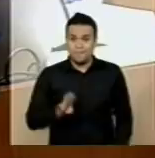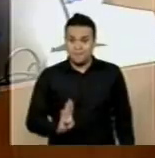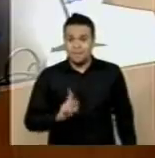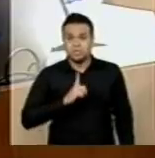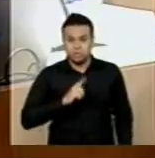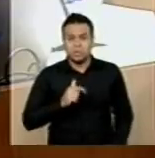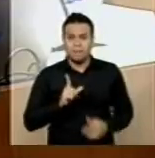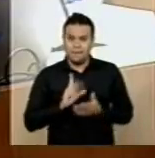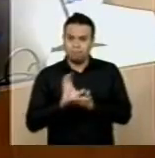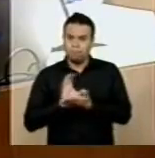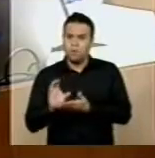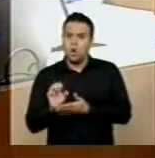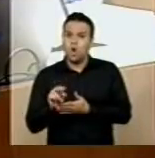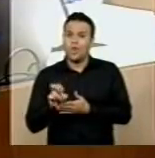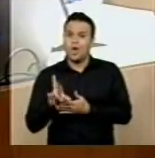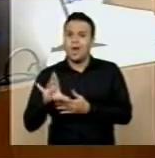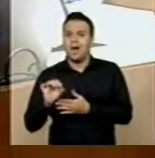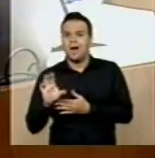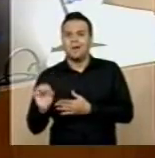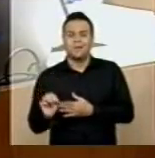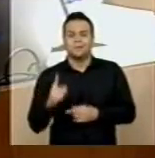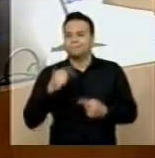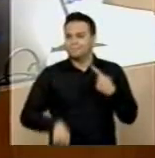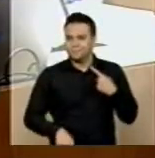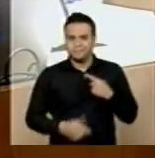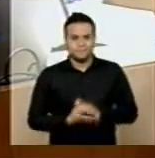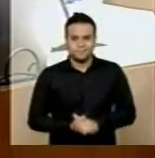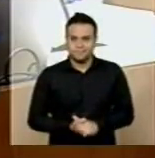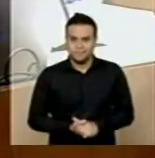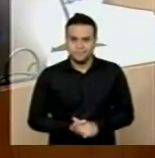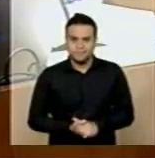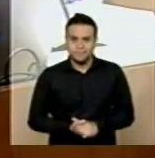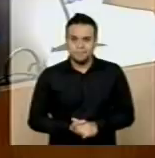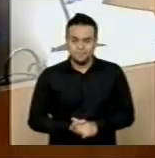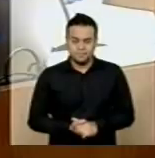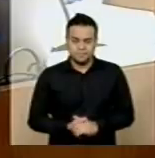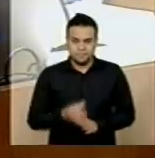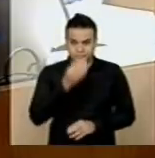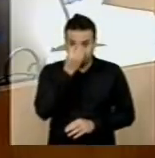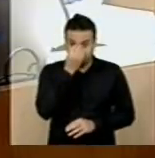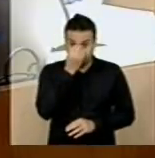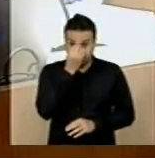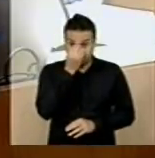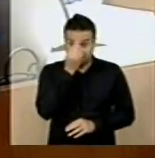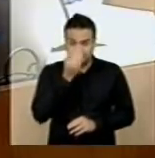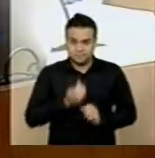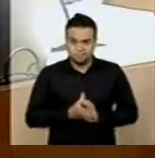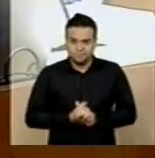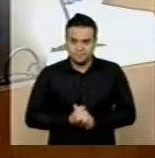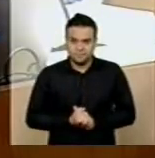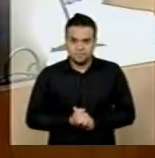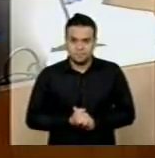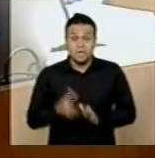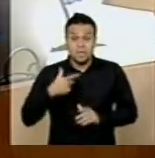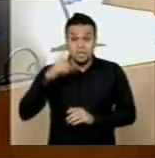advocatícios, o tribunal disse, aí não há pertinência. Nesse caso, como eventual decisão